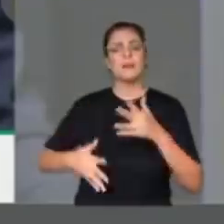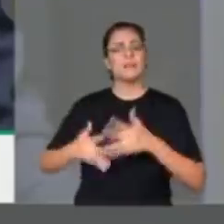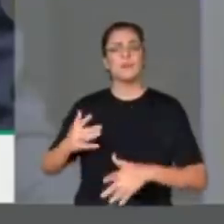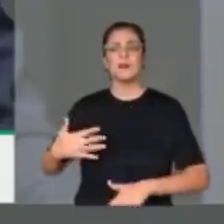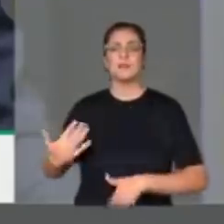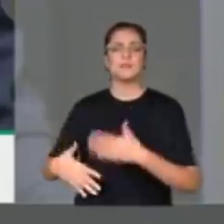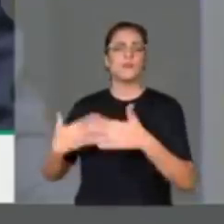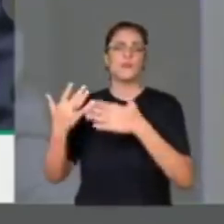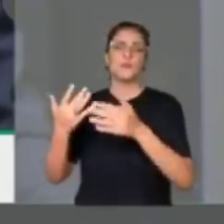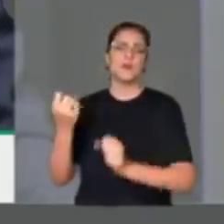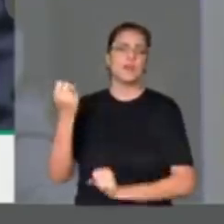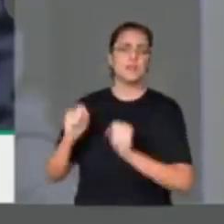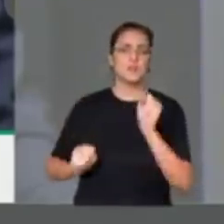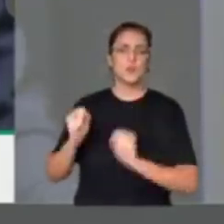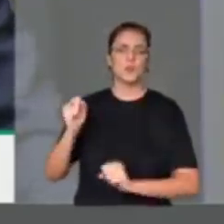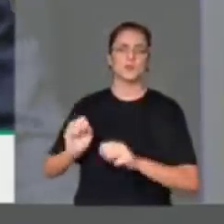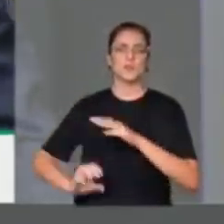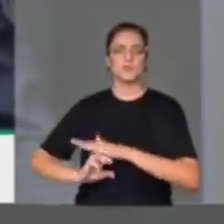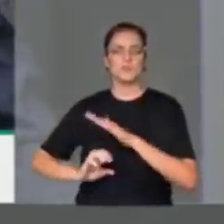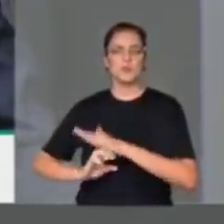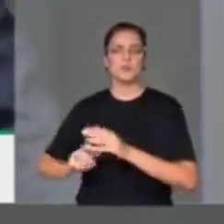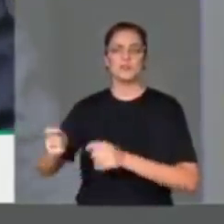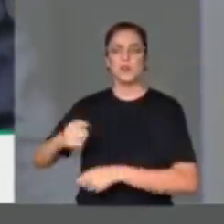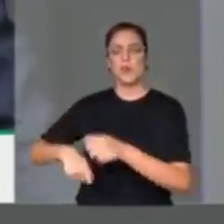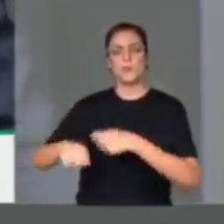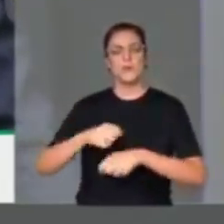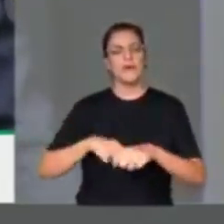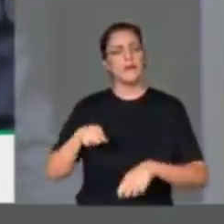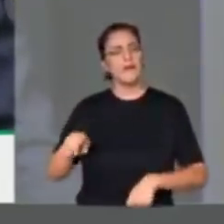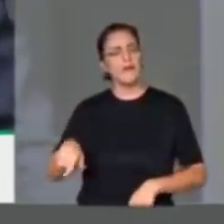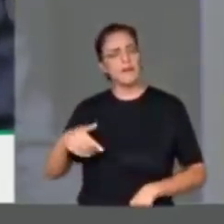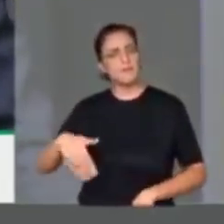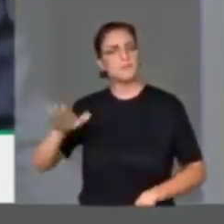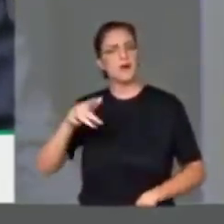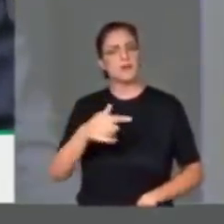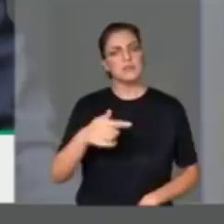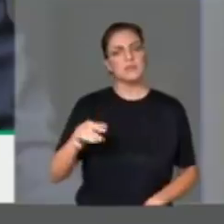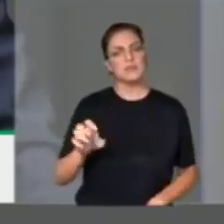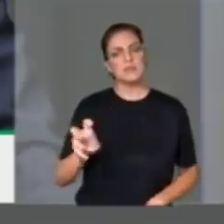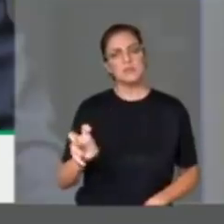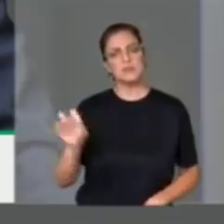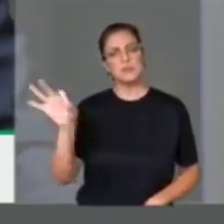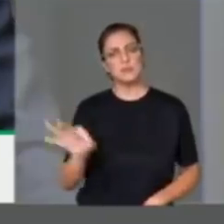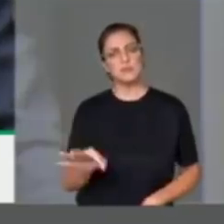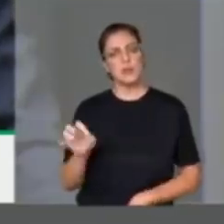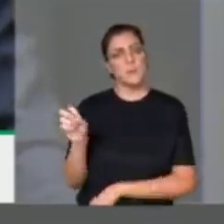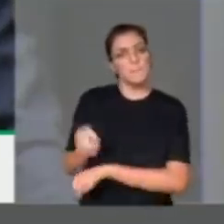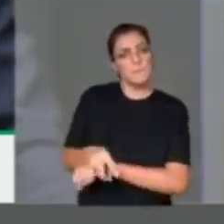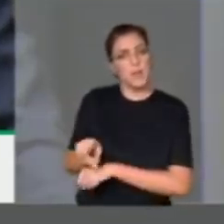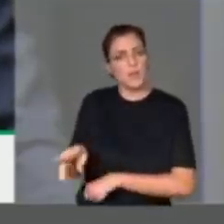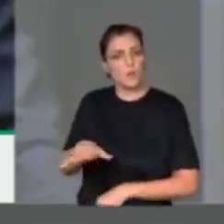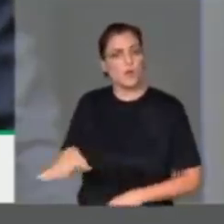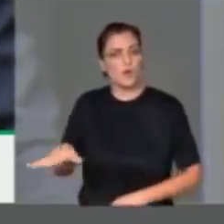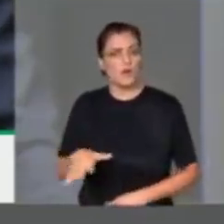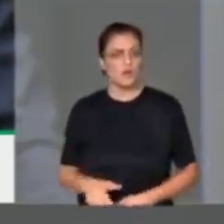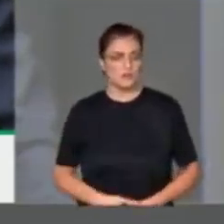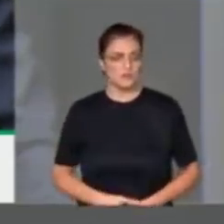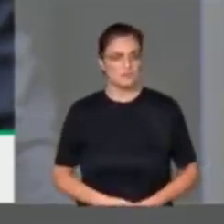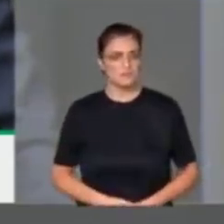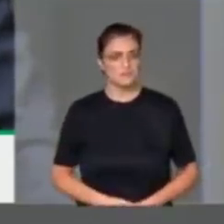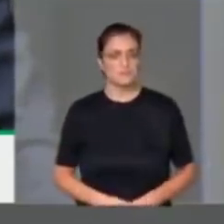indústria e do nosso comércio, que são os responsáveis aí por gerar mais de 75% dos empregos do nosso país,